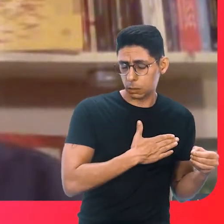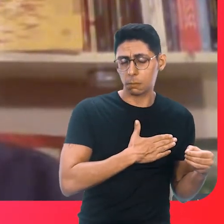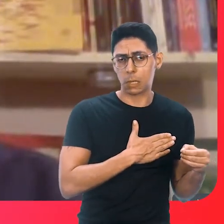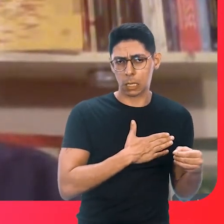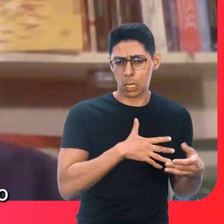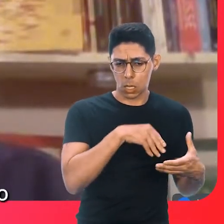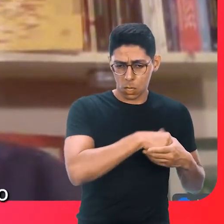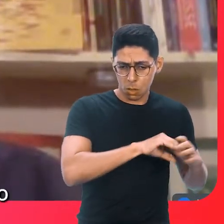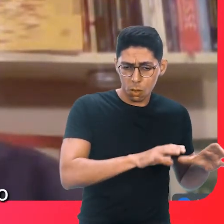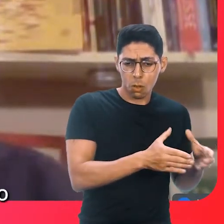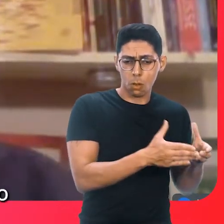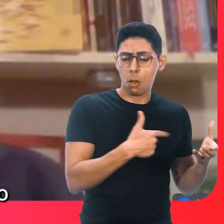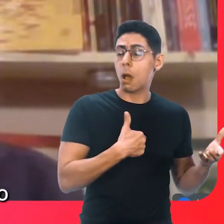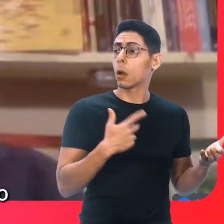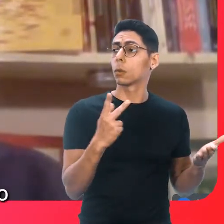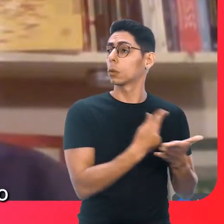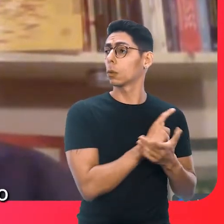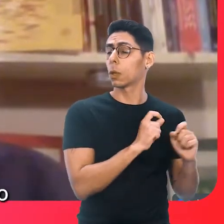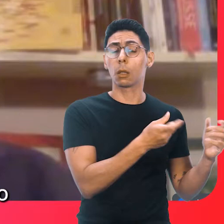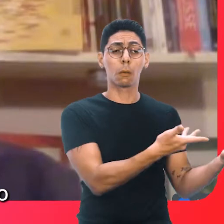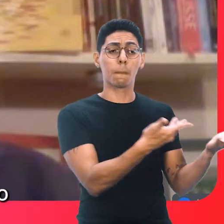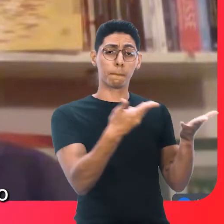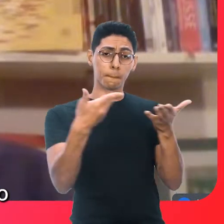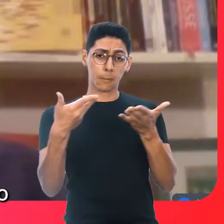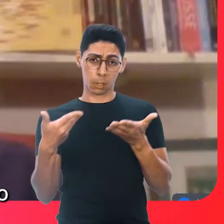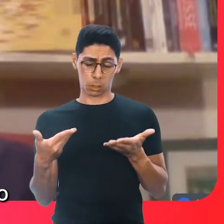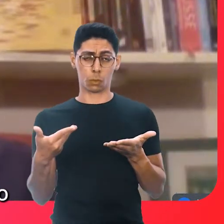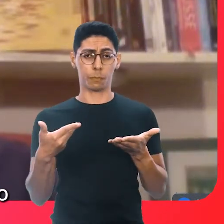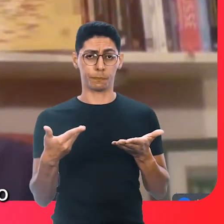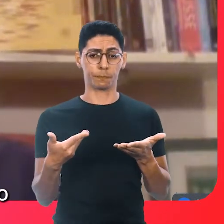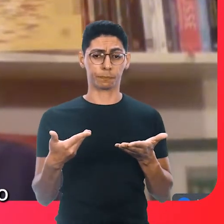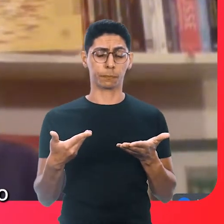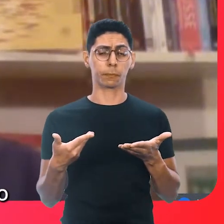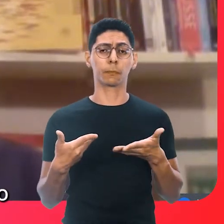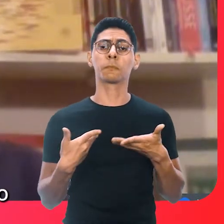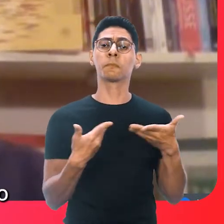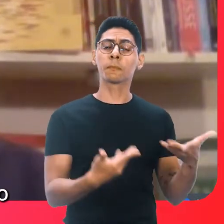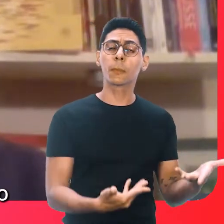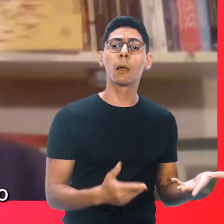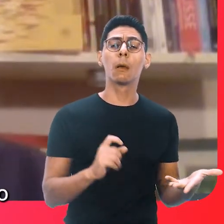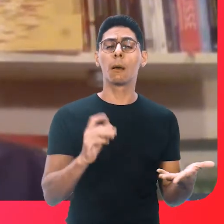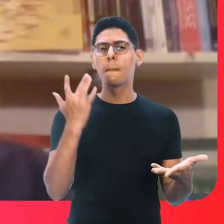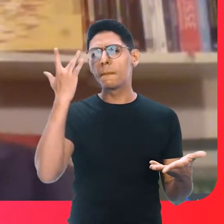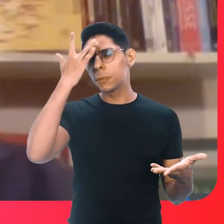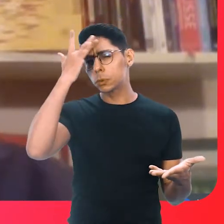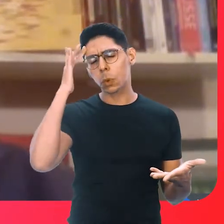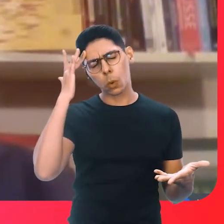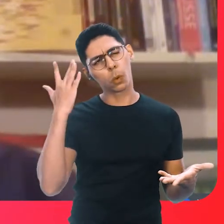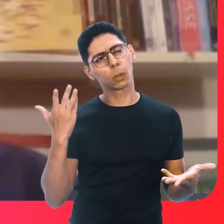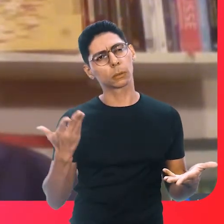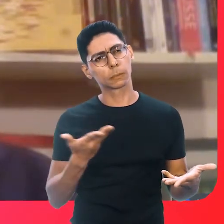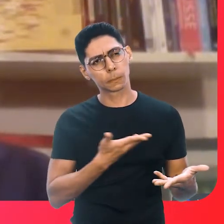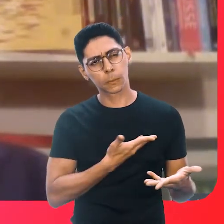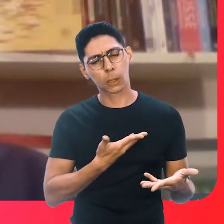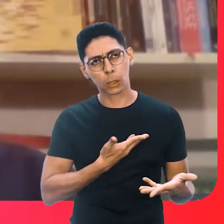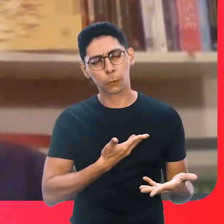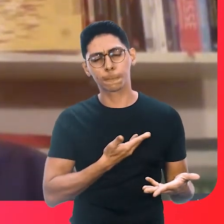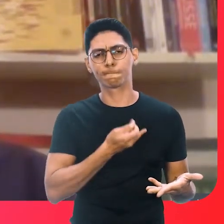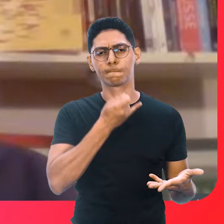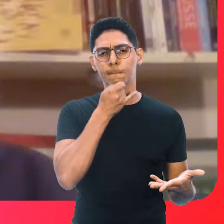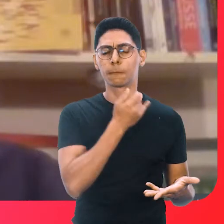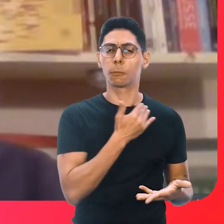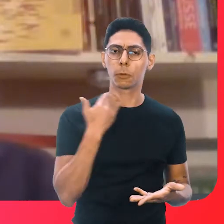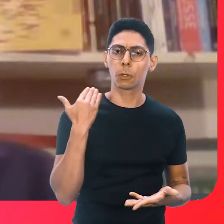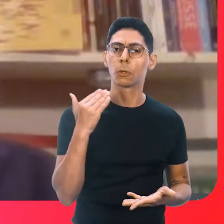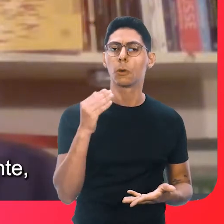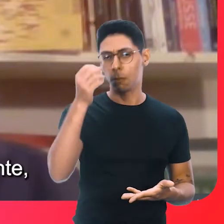eu fui convidado então, Antônio, quando o falecido, nosso querido, infelizmente falecido prefeito